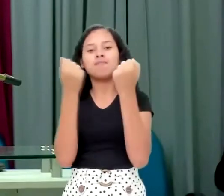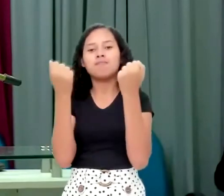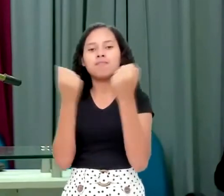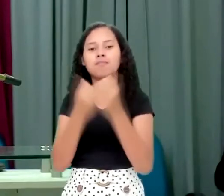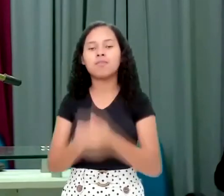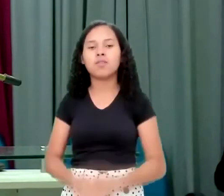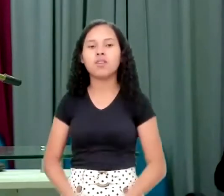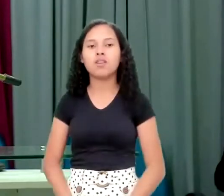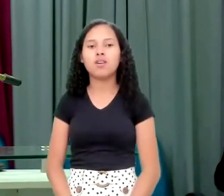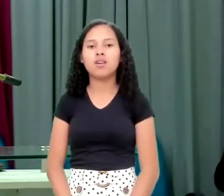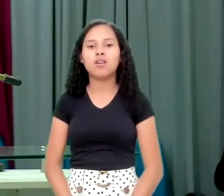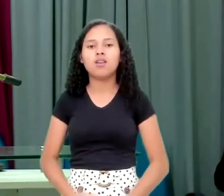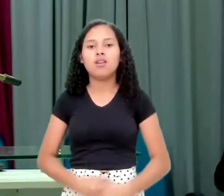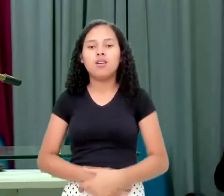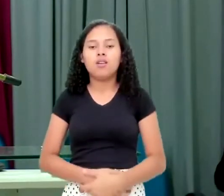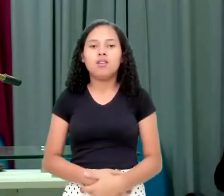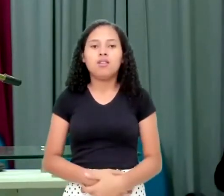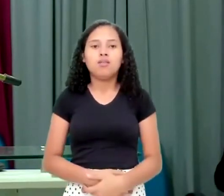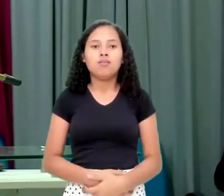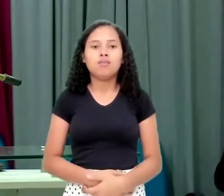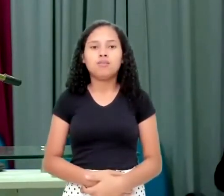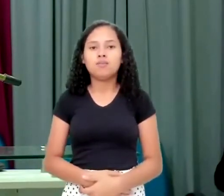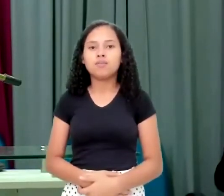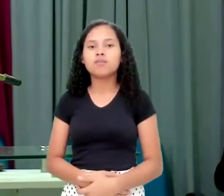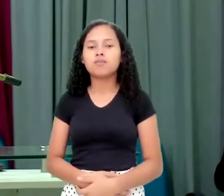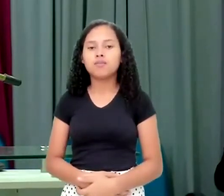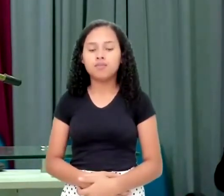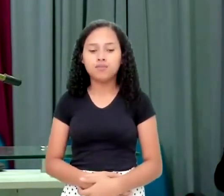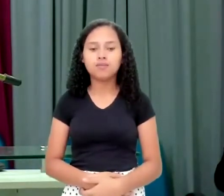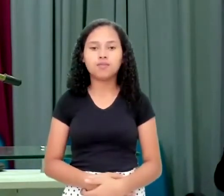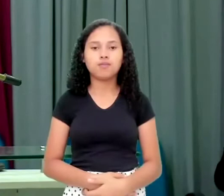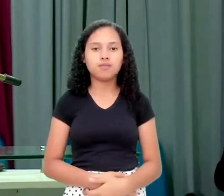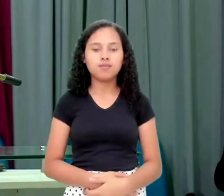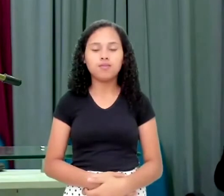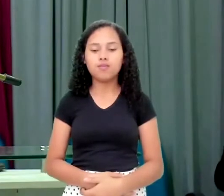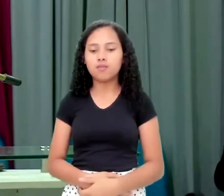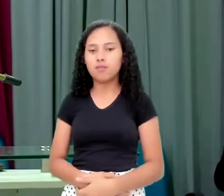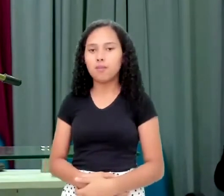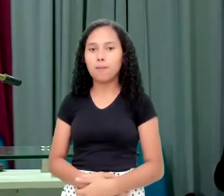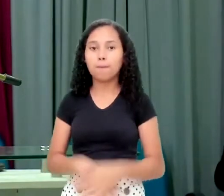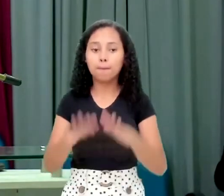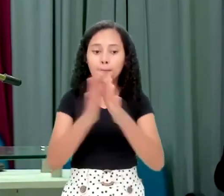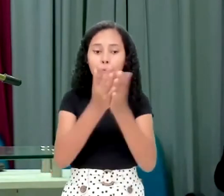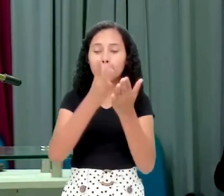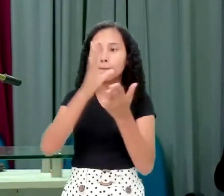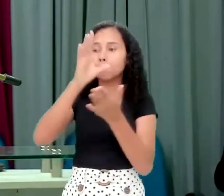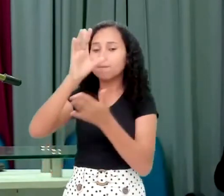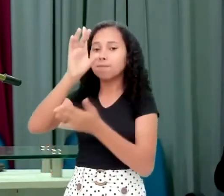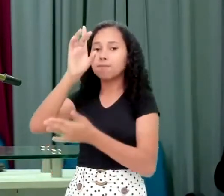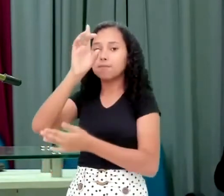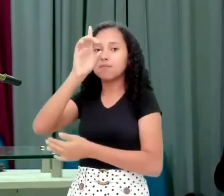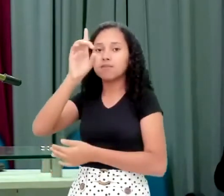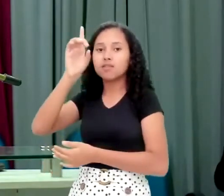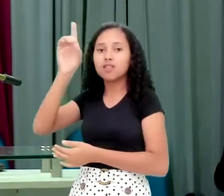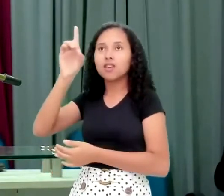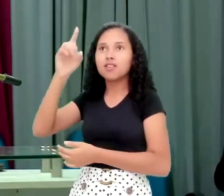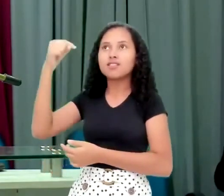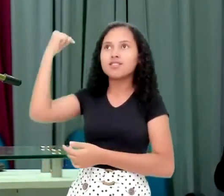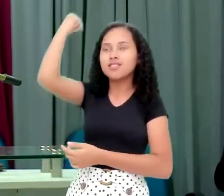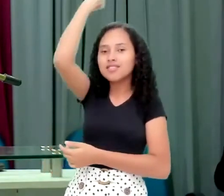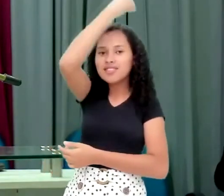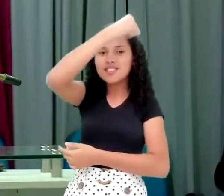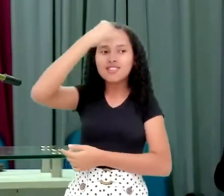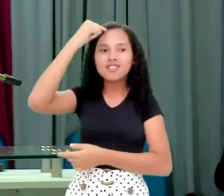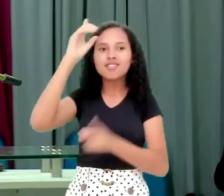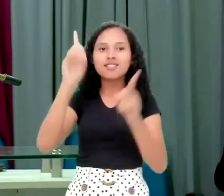Riba Shuriandekas. Eita Deus, a palavra de Deus é santa, é